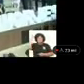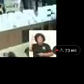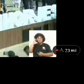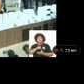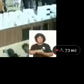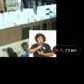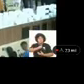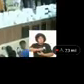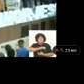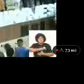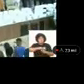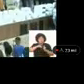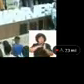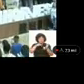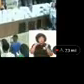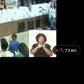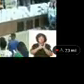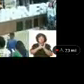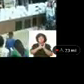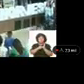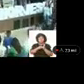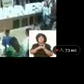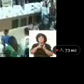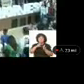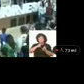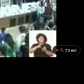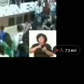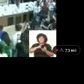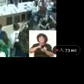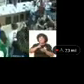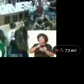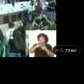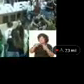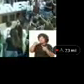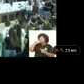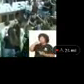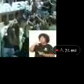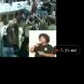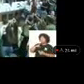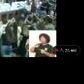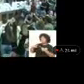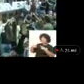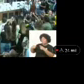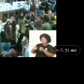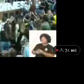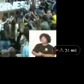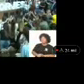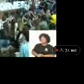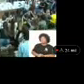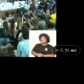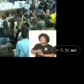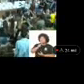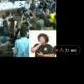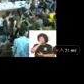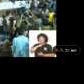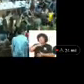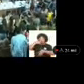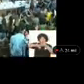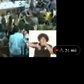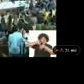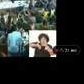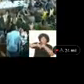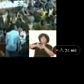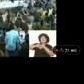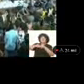nós. Ainda tem muita meninice, meus irmãos. Ainda tem muita guerra. Ainda tem muita confusão, ainda tem